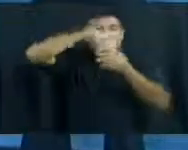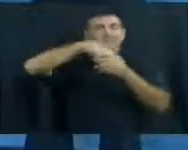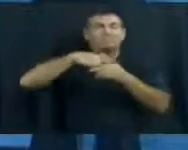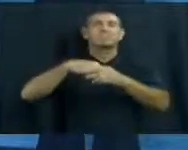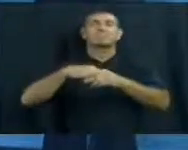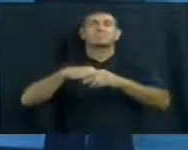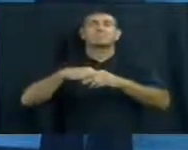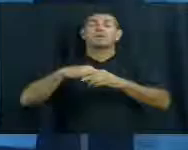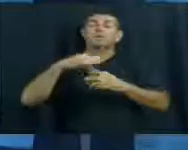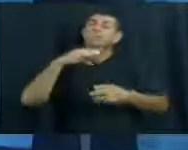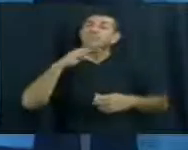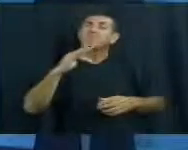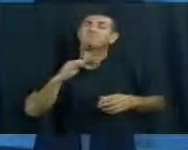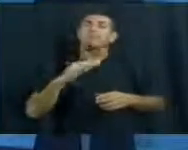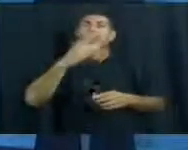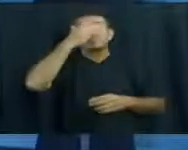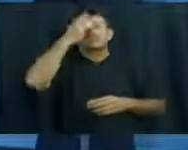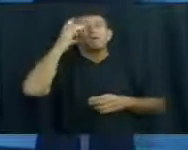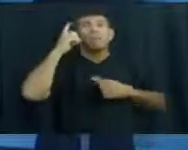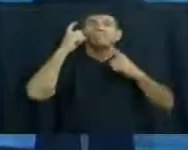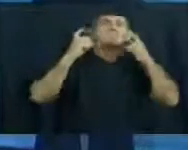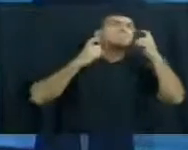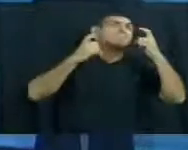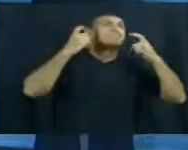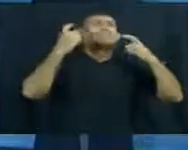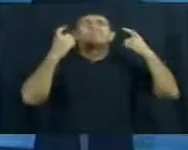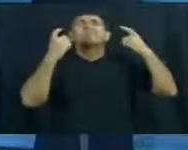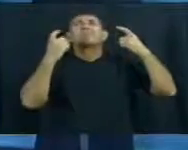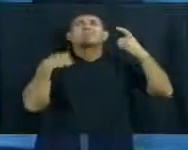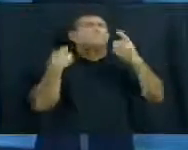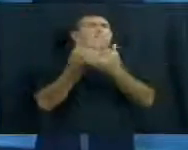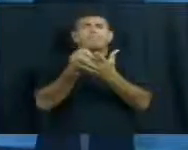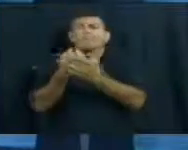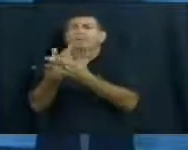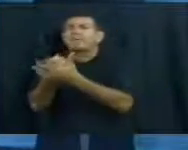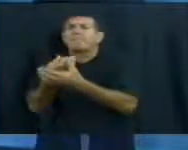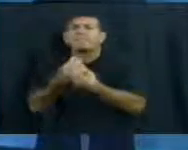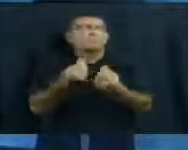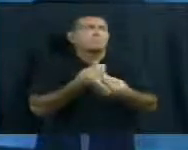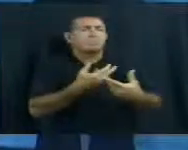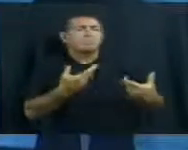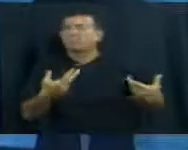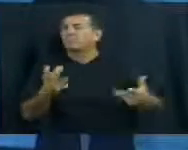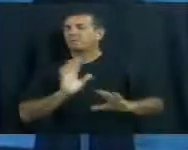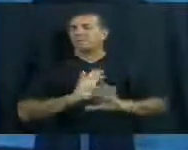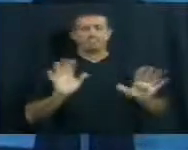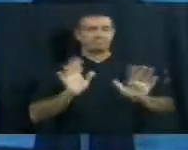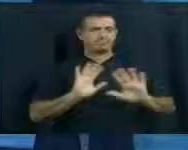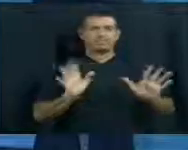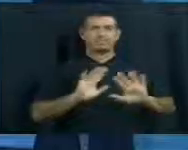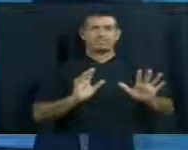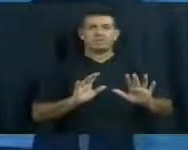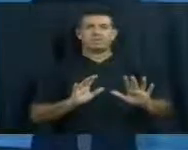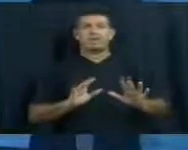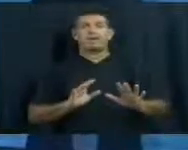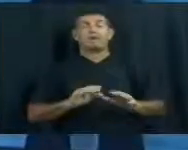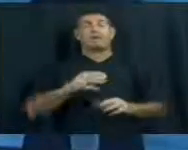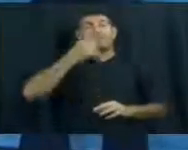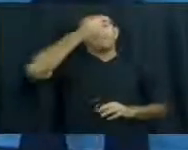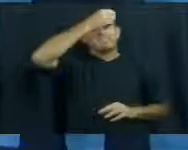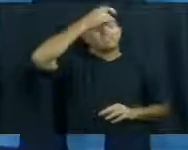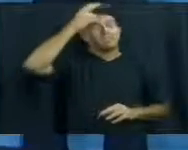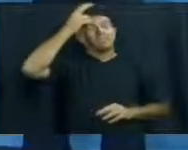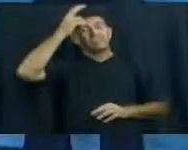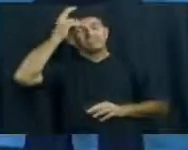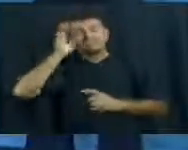encontramos. Então, as pessoas não precisam ficar preocupadas que o poder público não é inconsequente de deixar de atender as